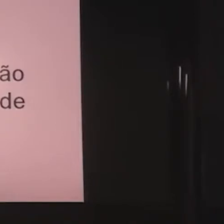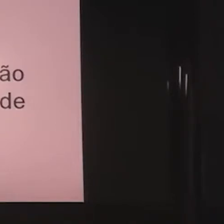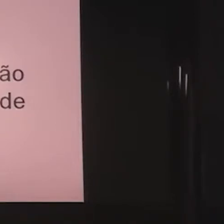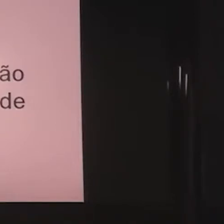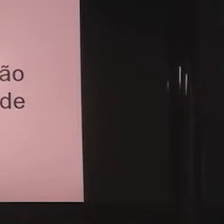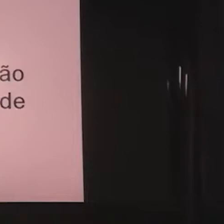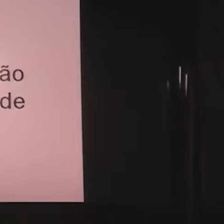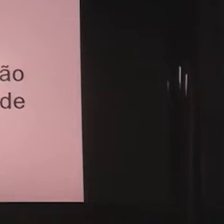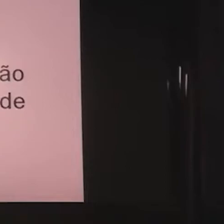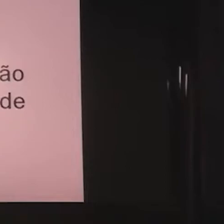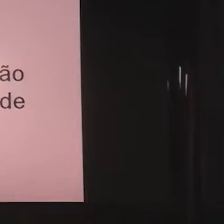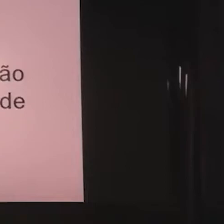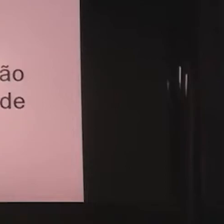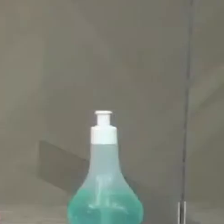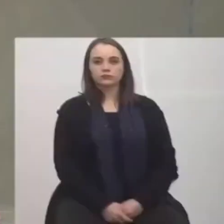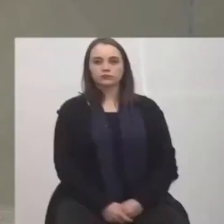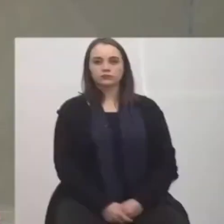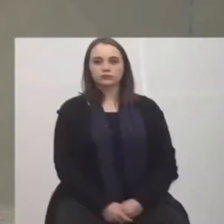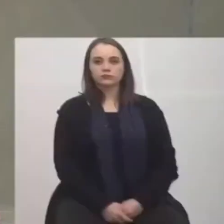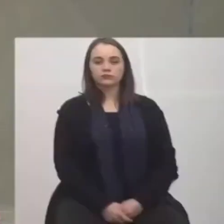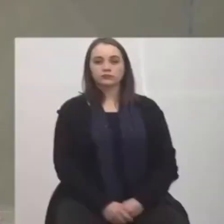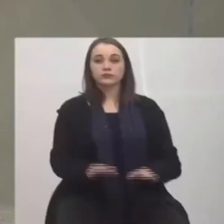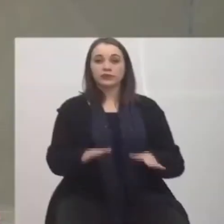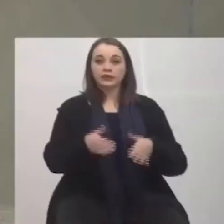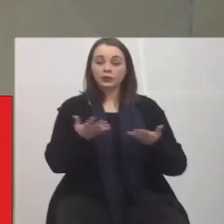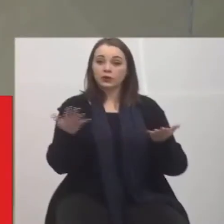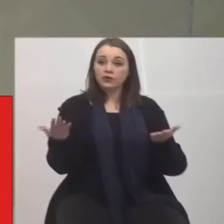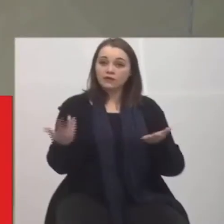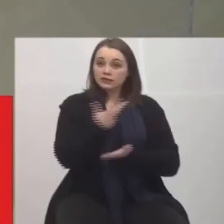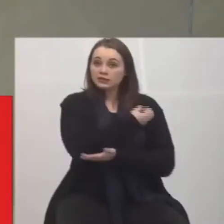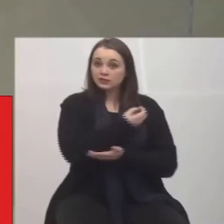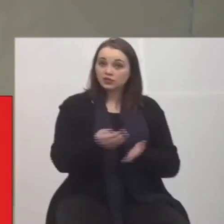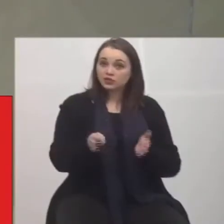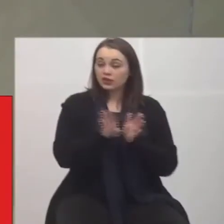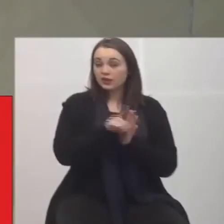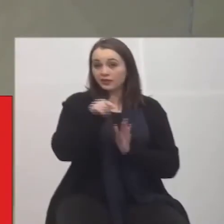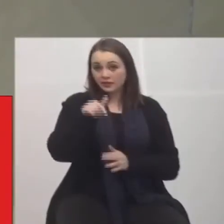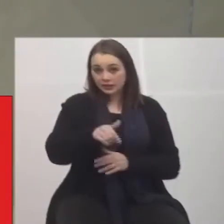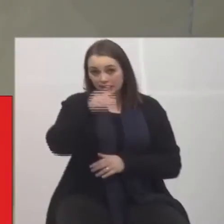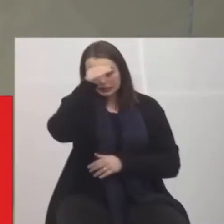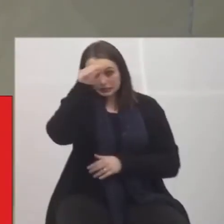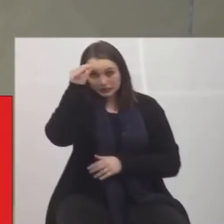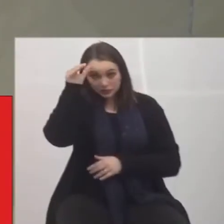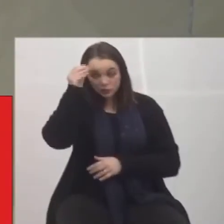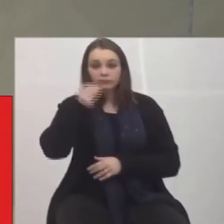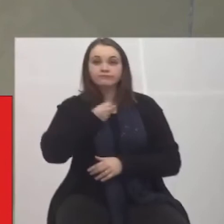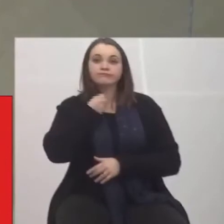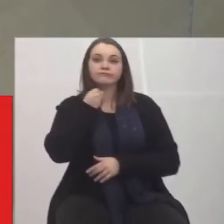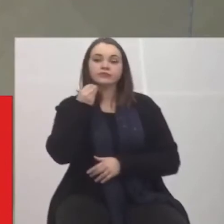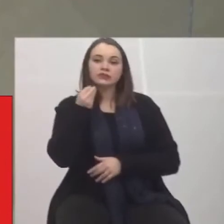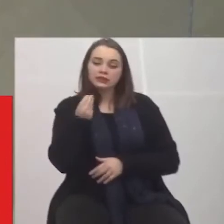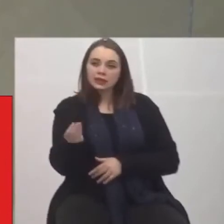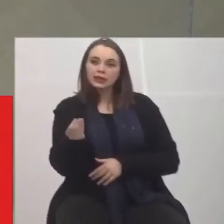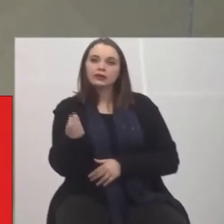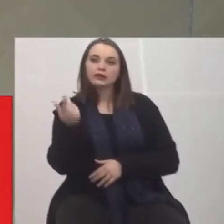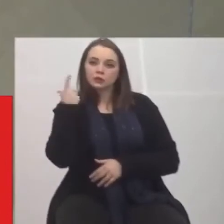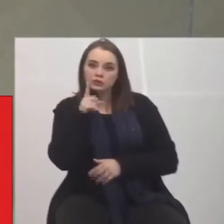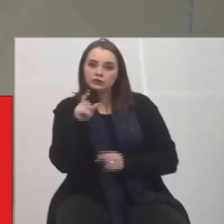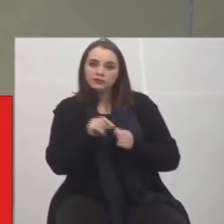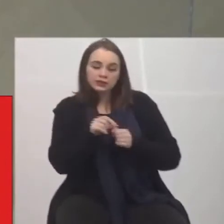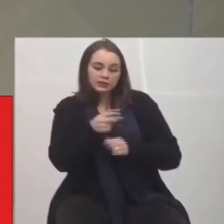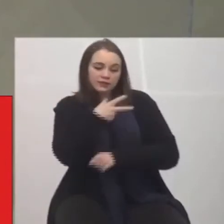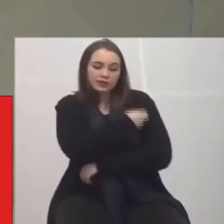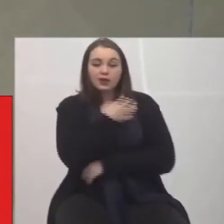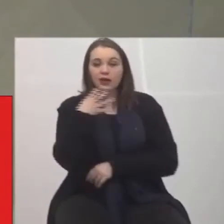possível, assim que a vacina chegasse, para que ela fosse entregue e fosse feita o